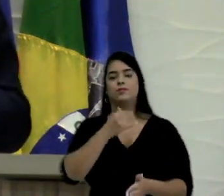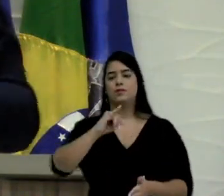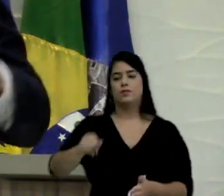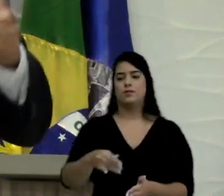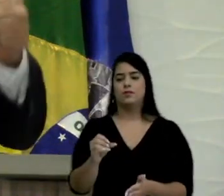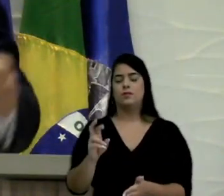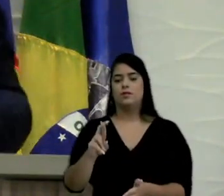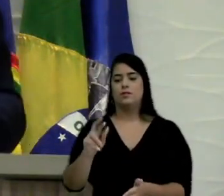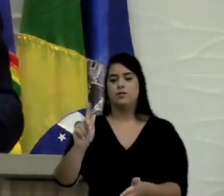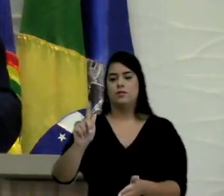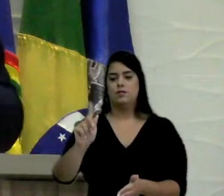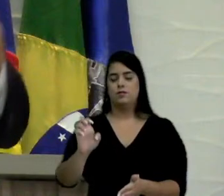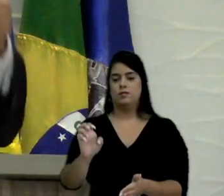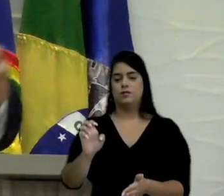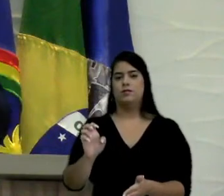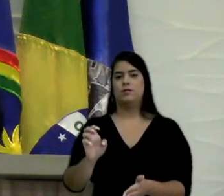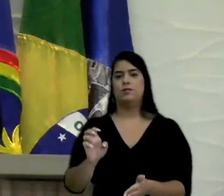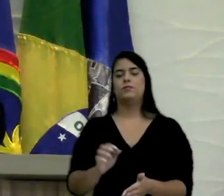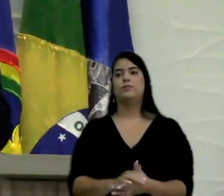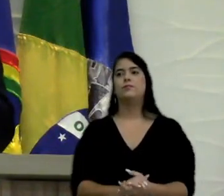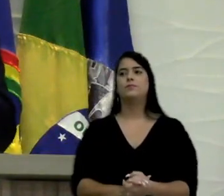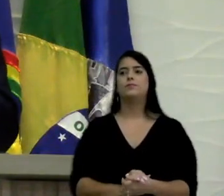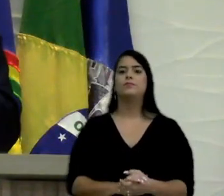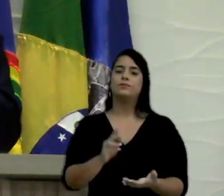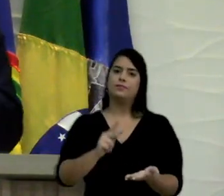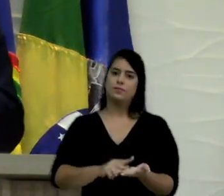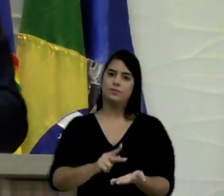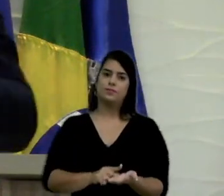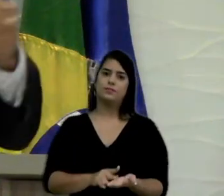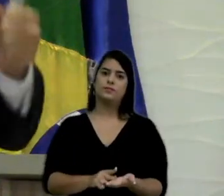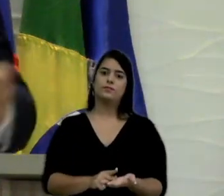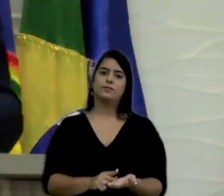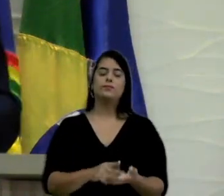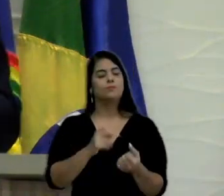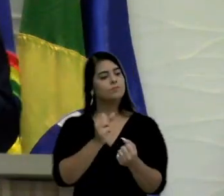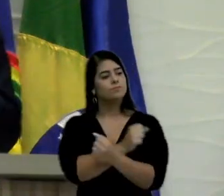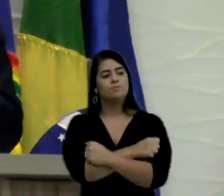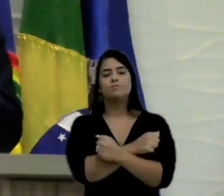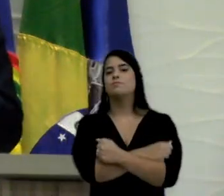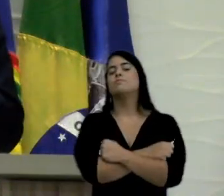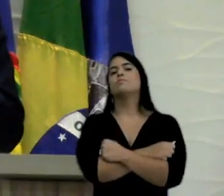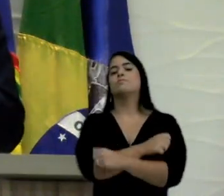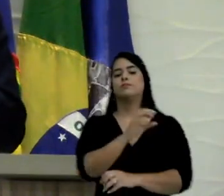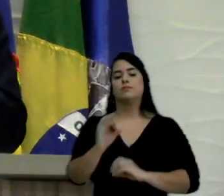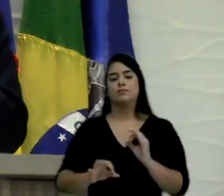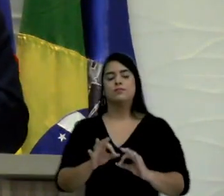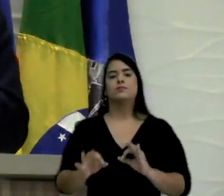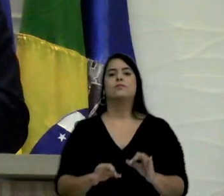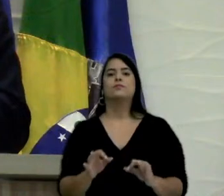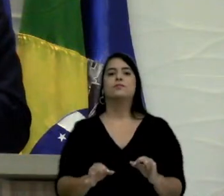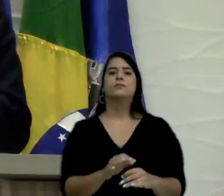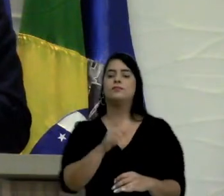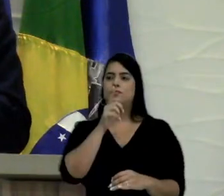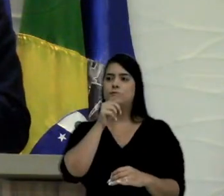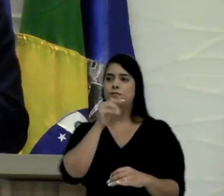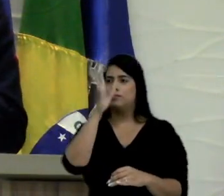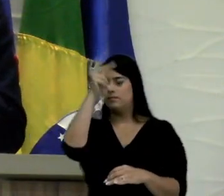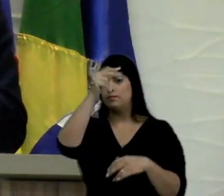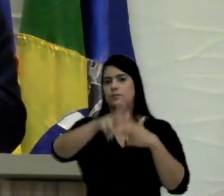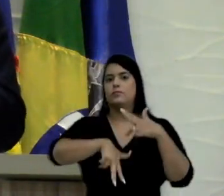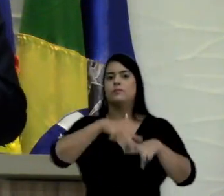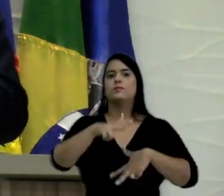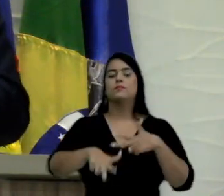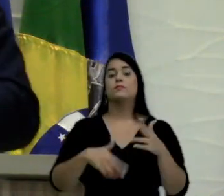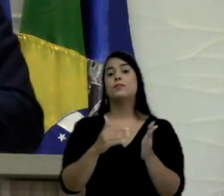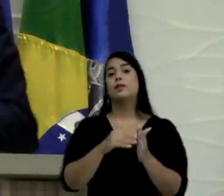por sua firmeza e por de fato estar né abraçando essa causa do abastecimento de água para São Bento do Una